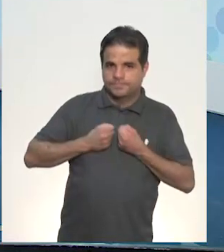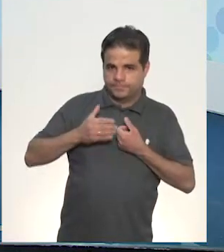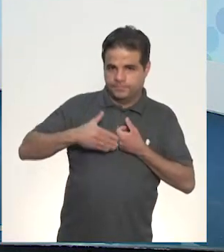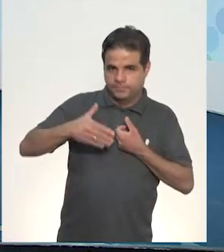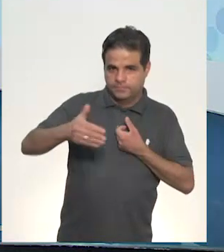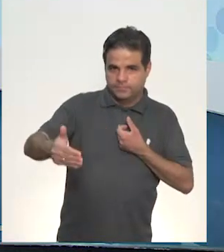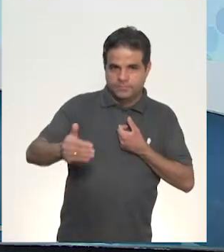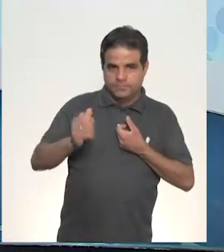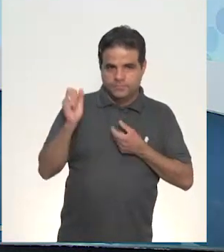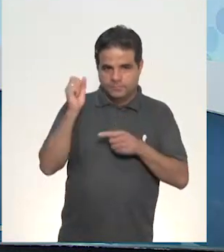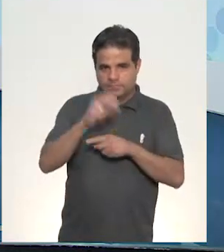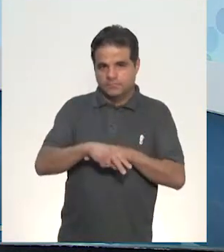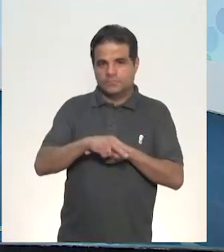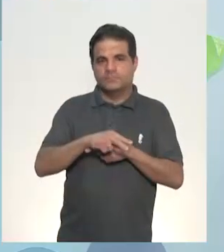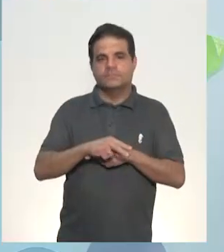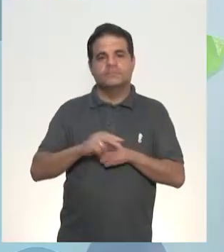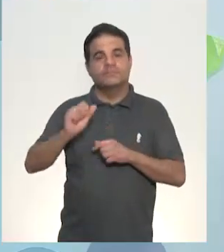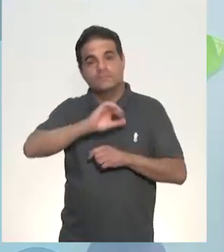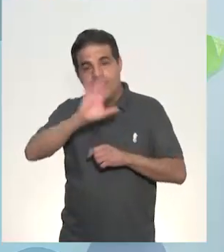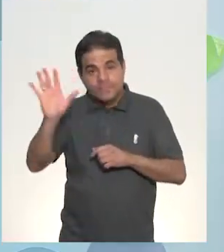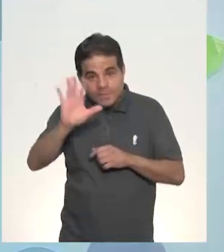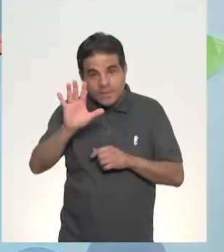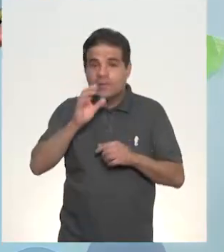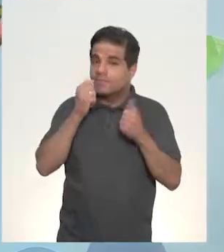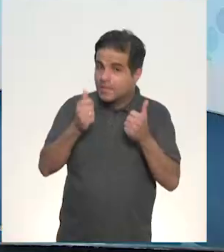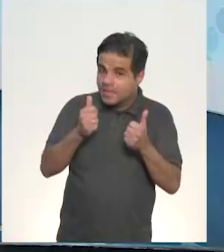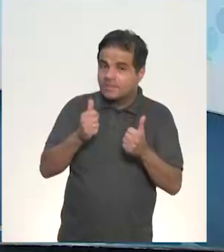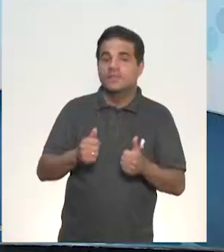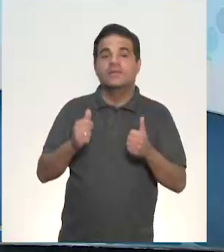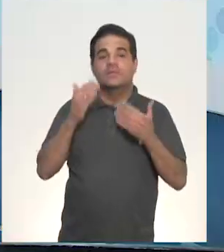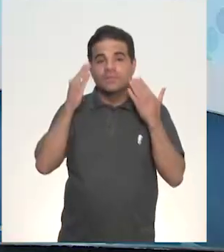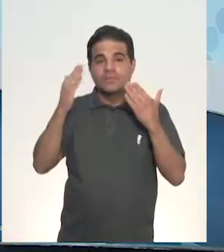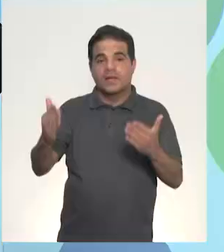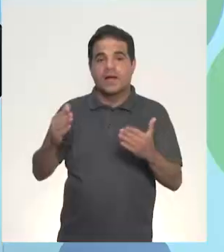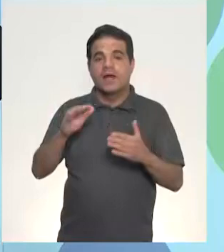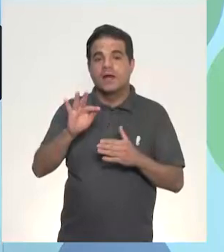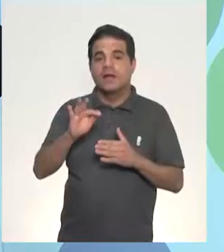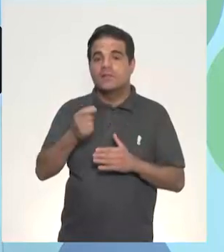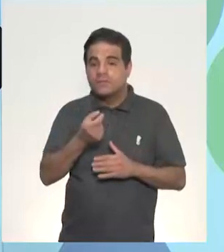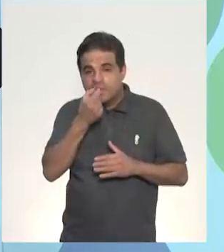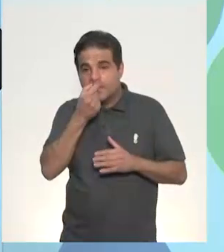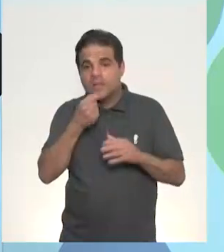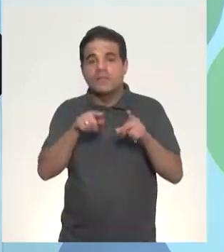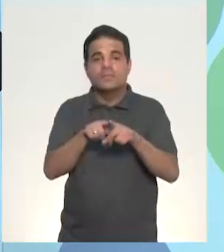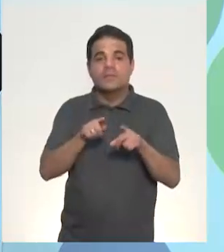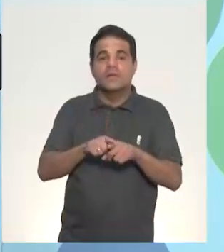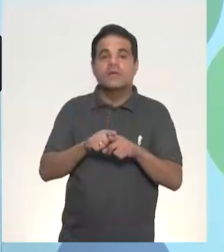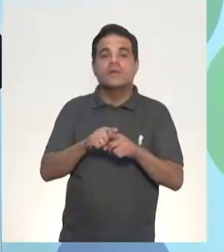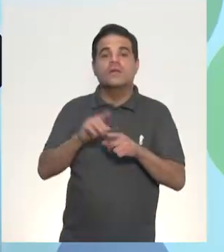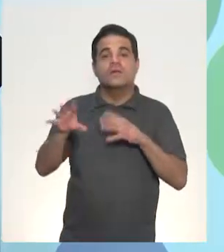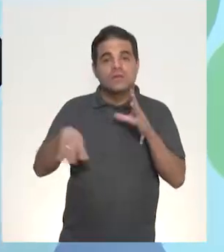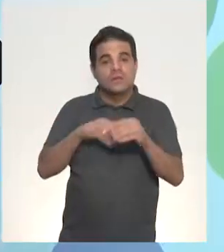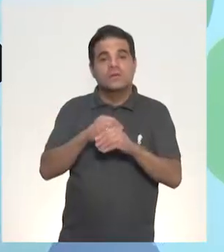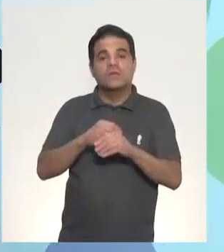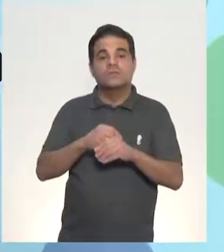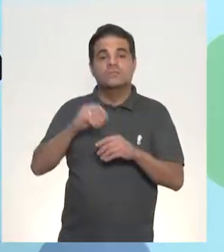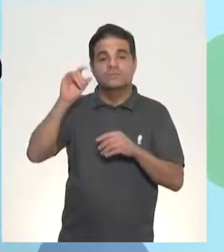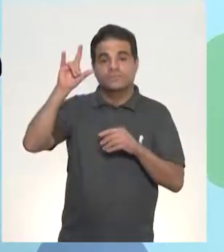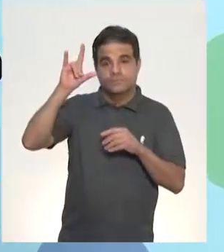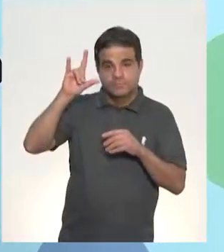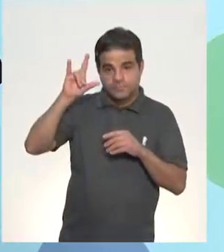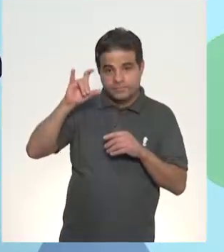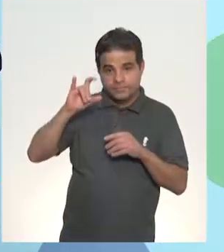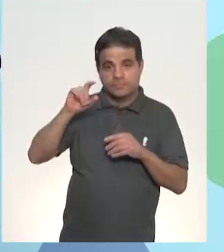virou blogueiro, tá difícil. Alô, galerinha do YouTube. Então, professora Fabiana, muito obrigado. Muito obrigada, eu queria fazer só um publi, coloca o Instagram da Tati, que é a